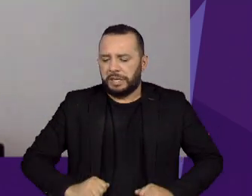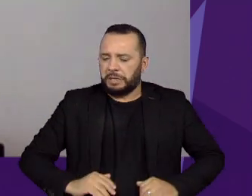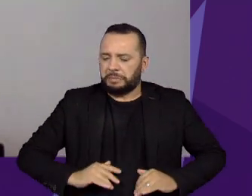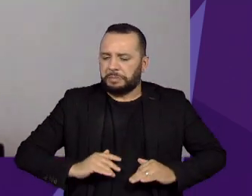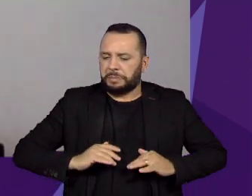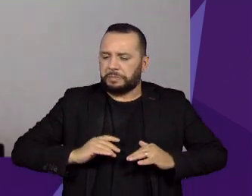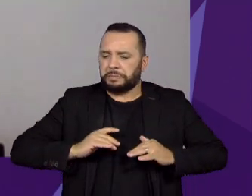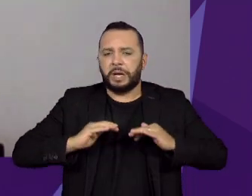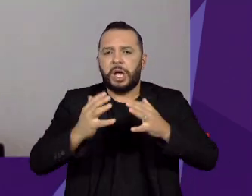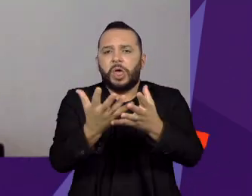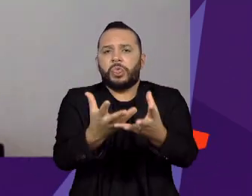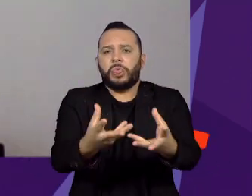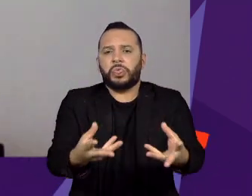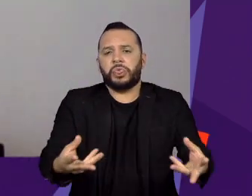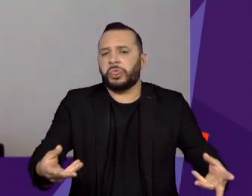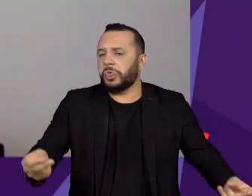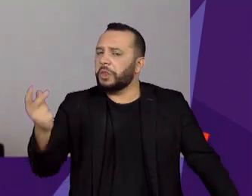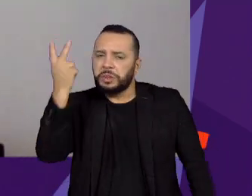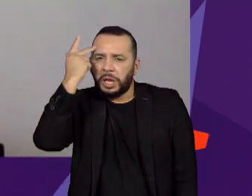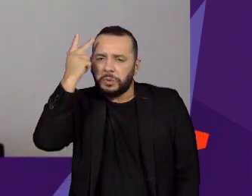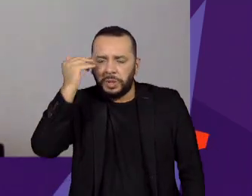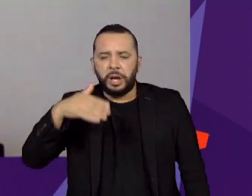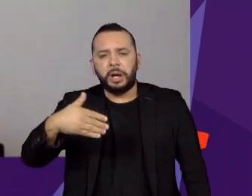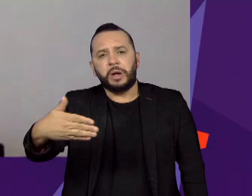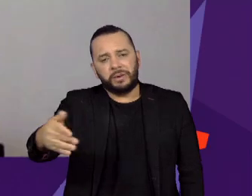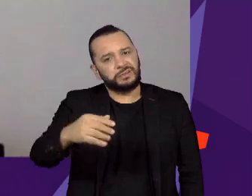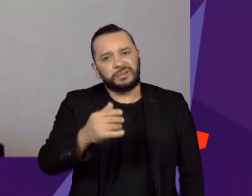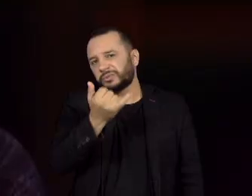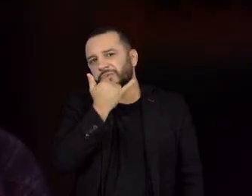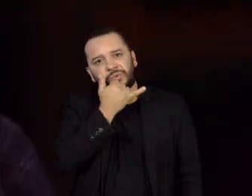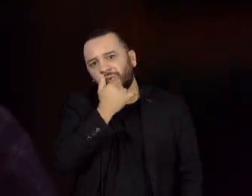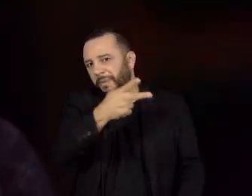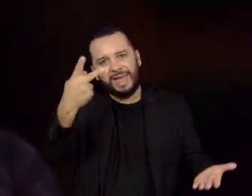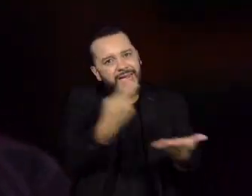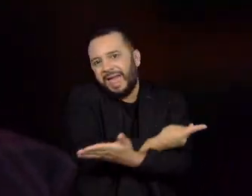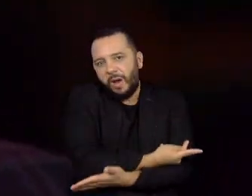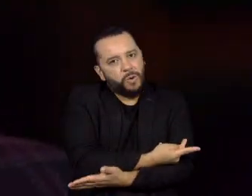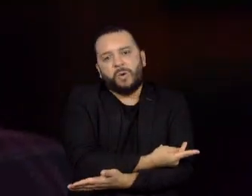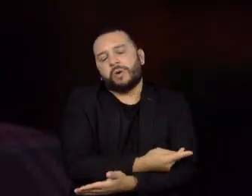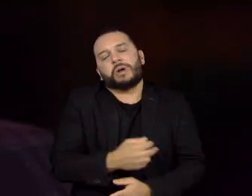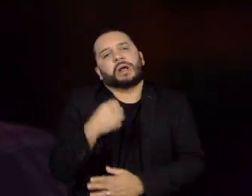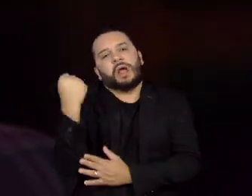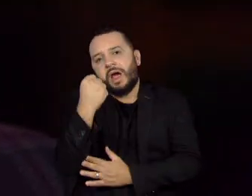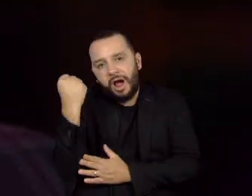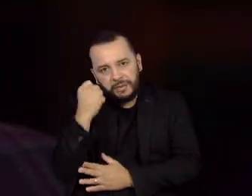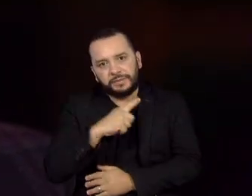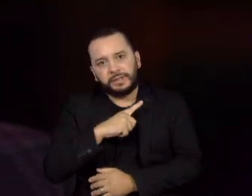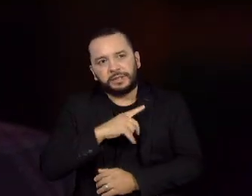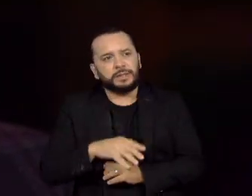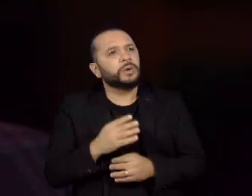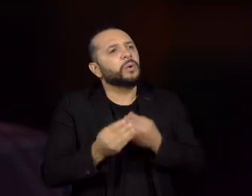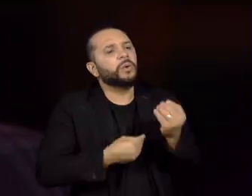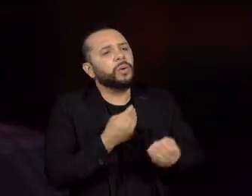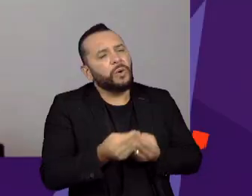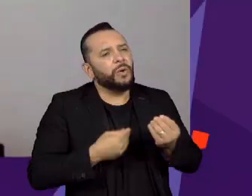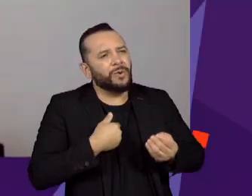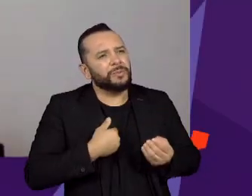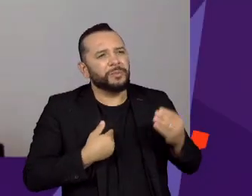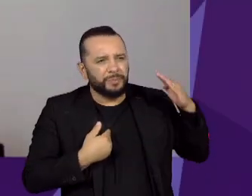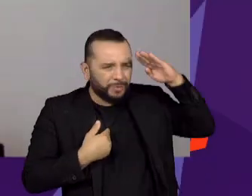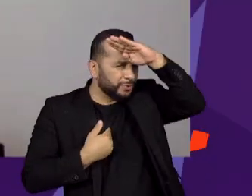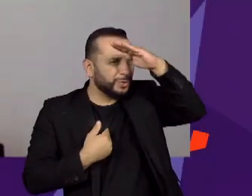acho que esse é o pecado mortal. Como é ter um chefe como o Bolsonaro?